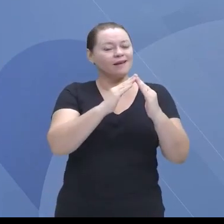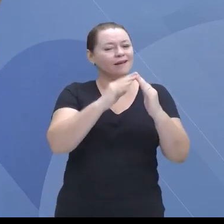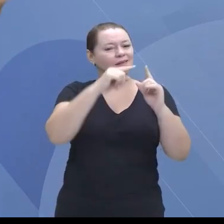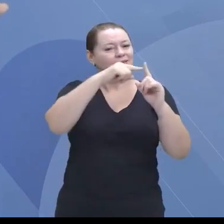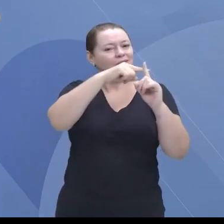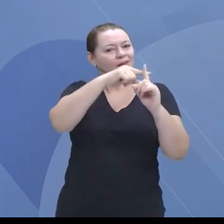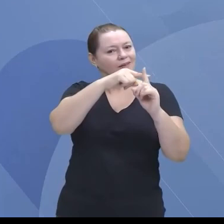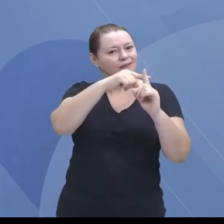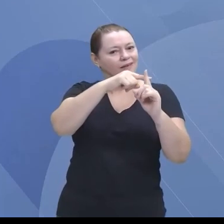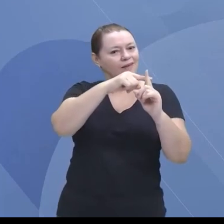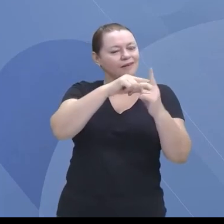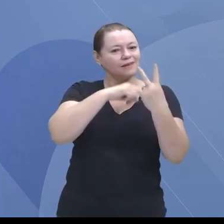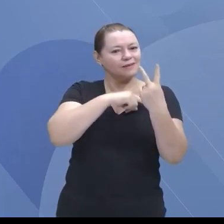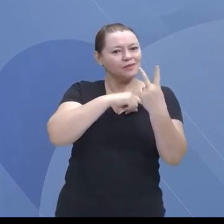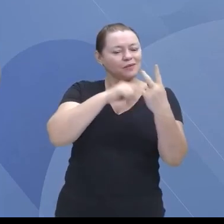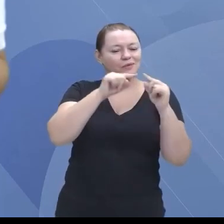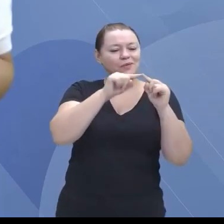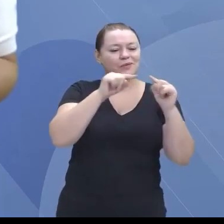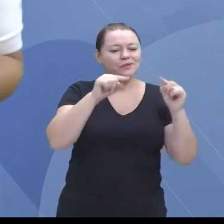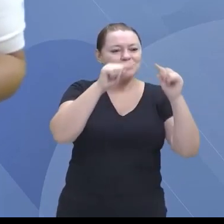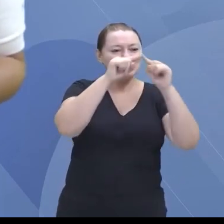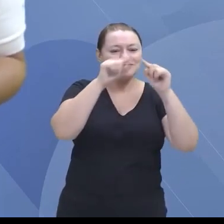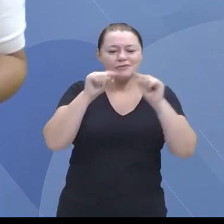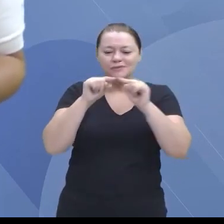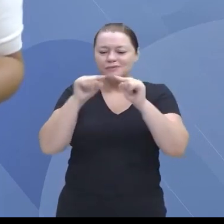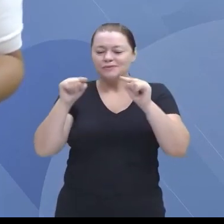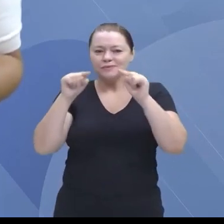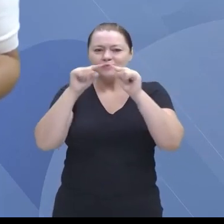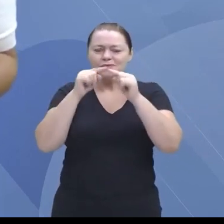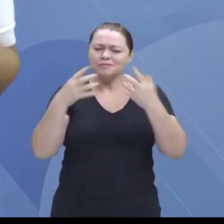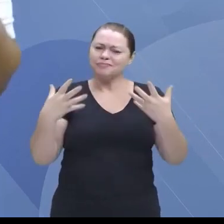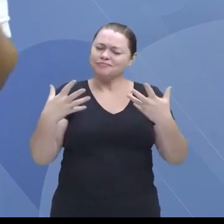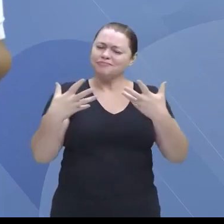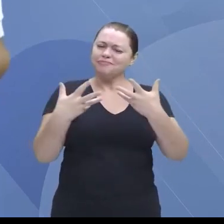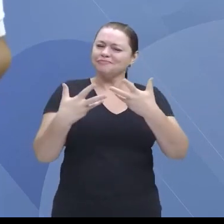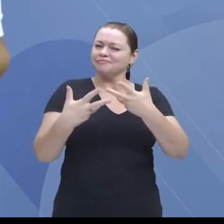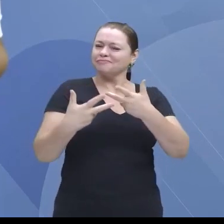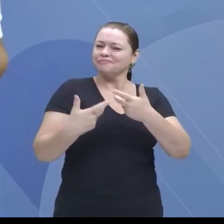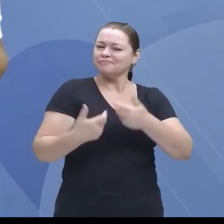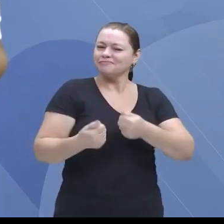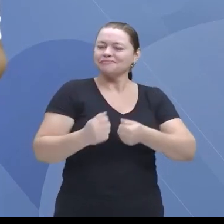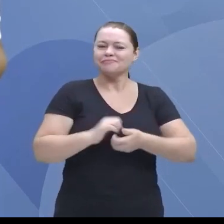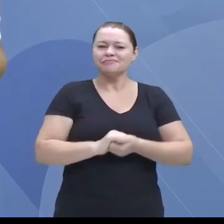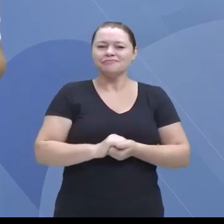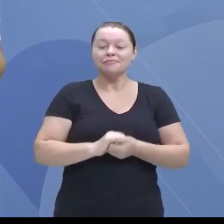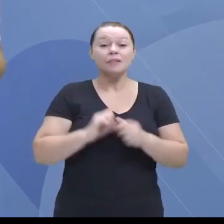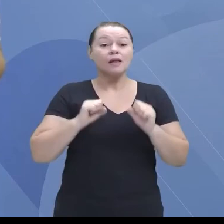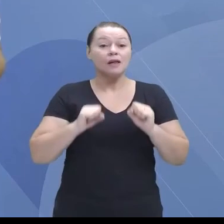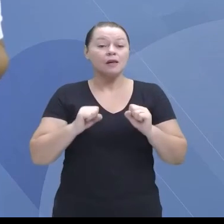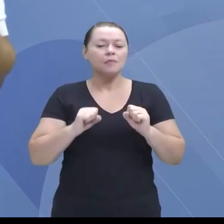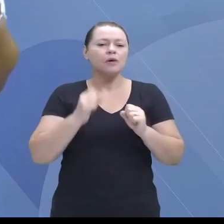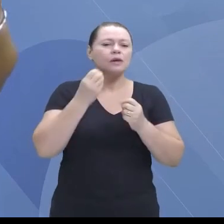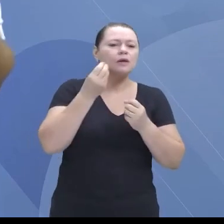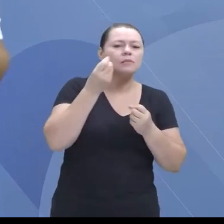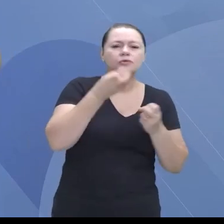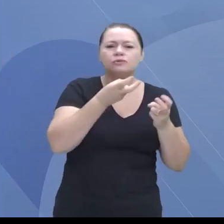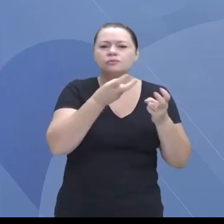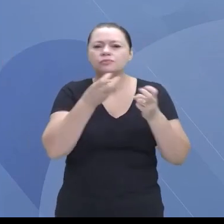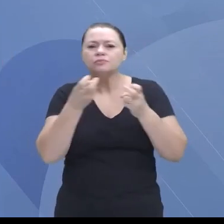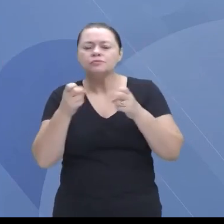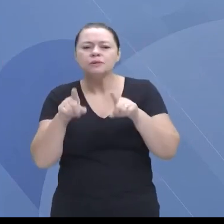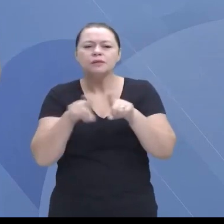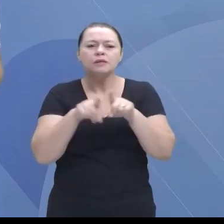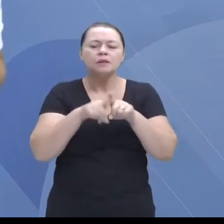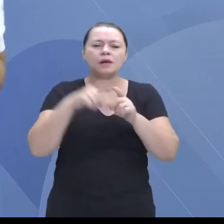igreja, triângulo, essa forma geométrica tão bonita. Podemos observar também as